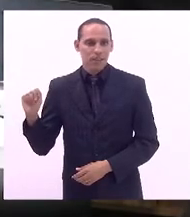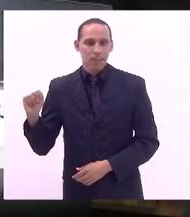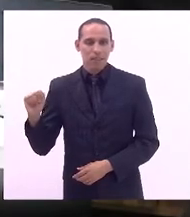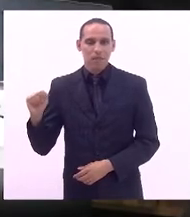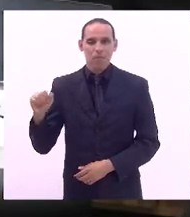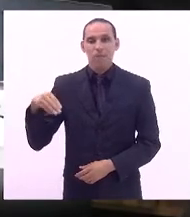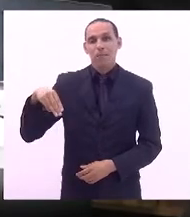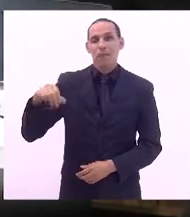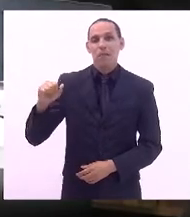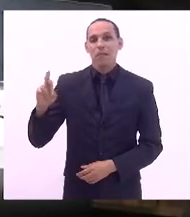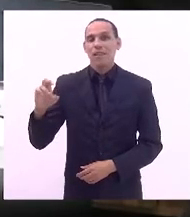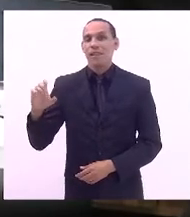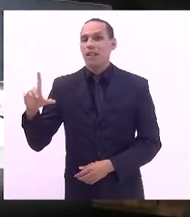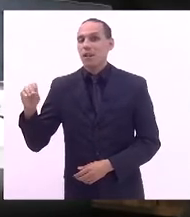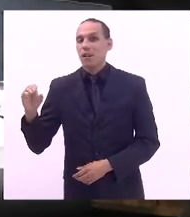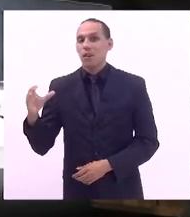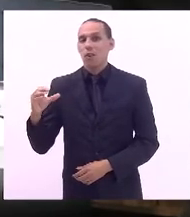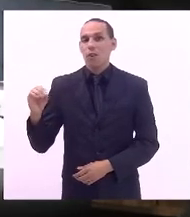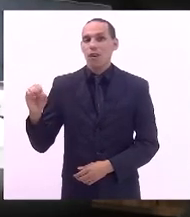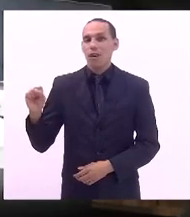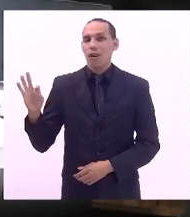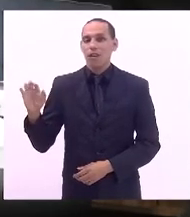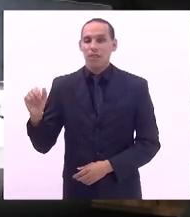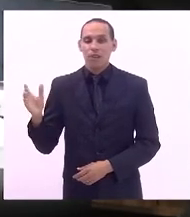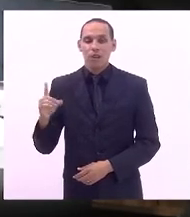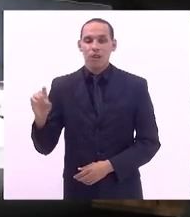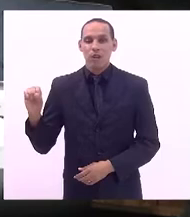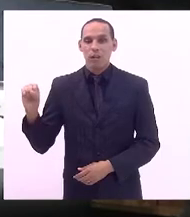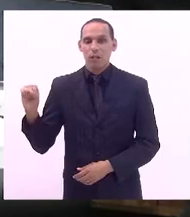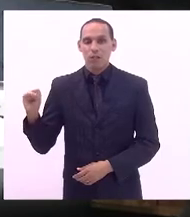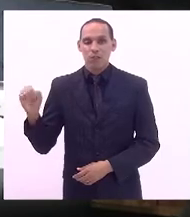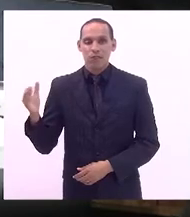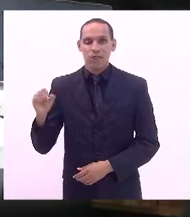o Marcelo Costa dos Santos